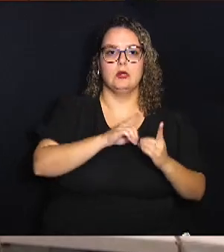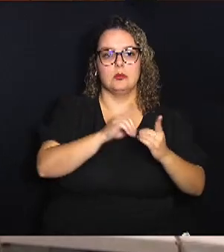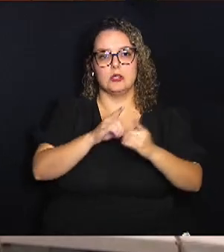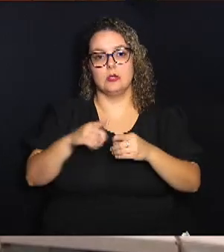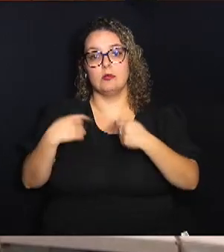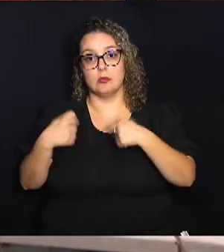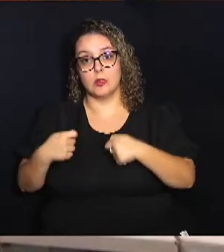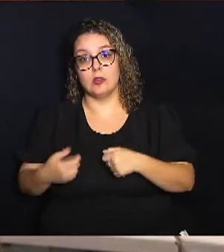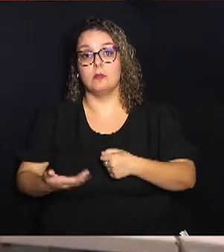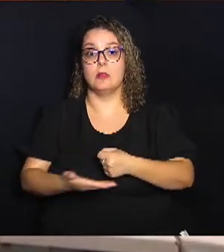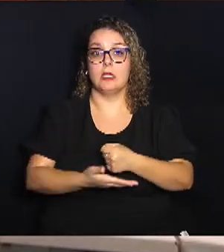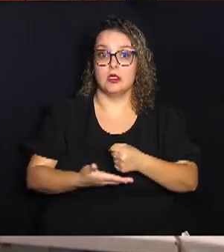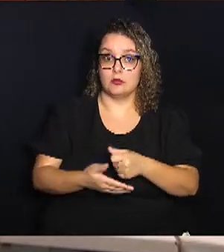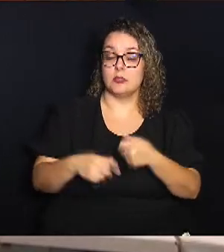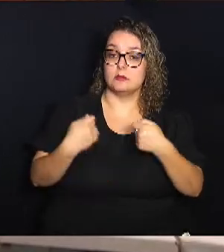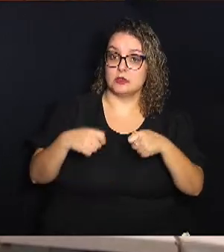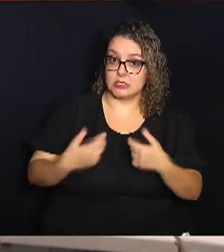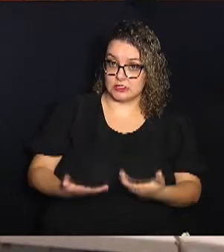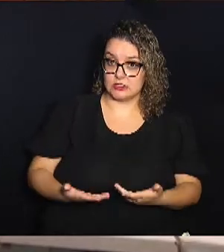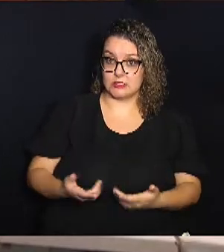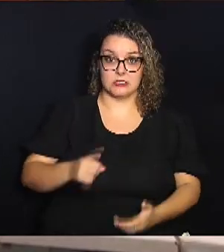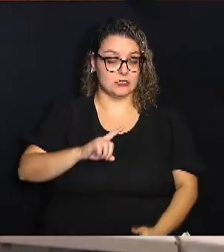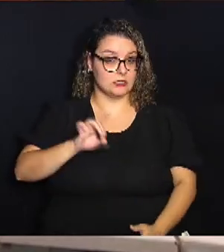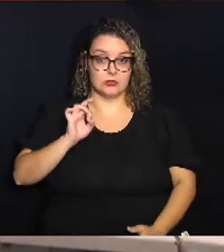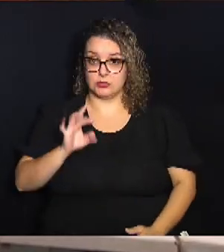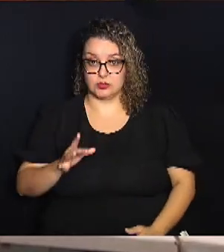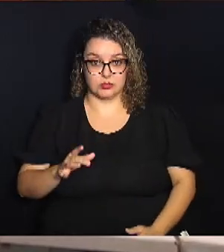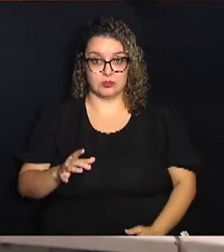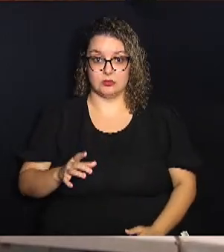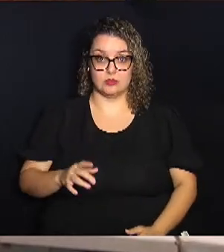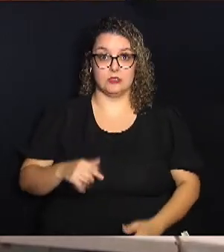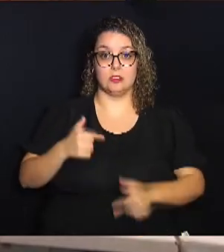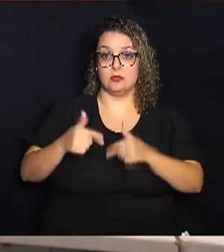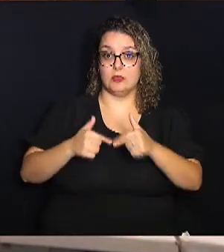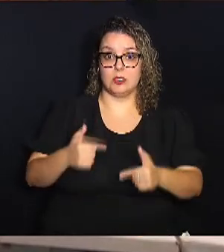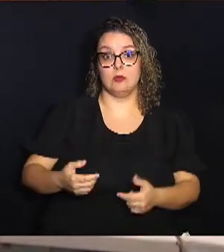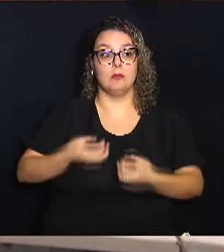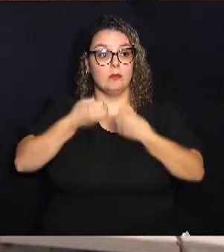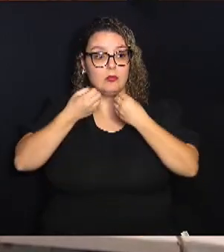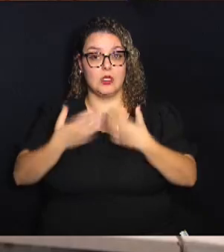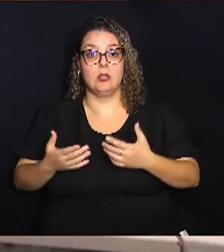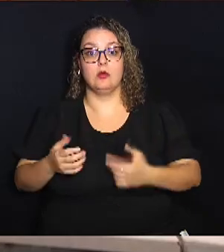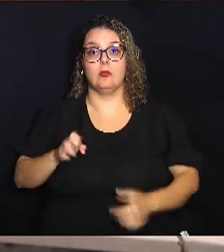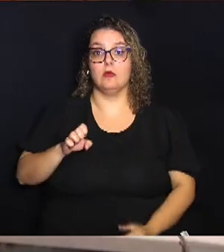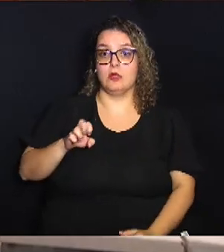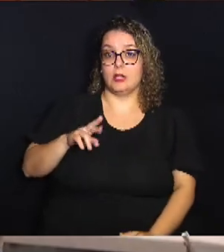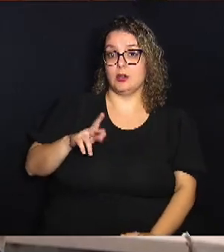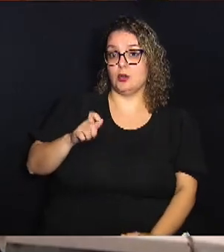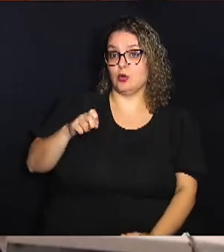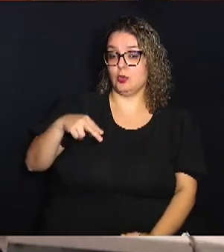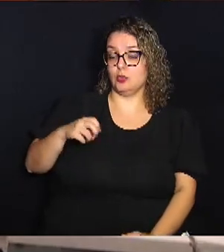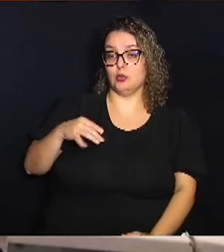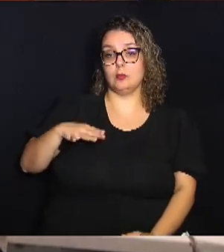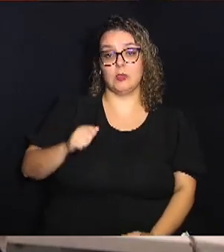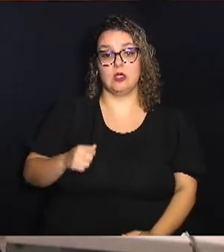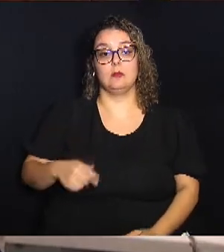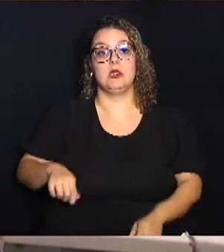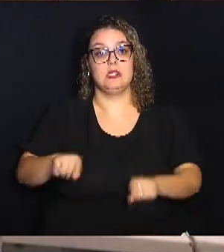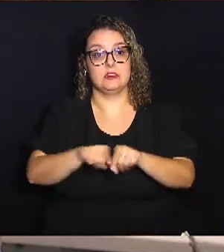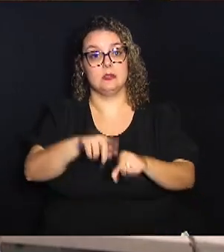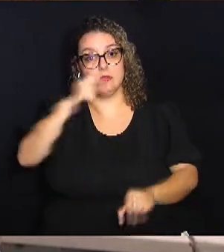necessidades básicas e necessárias, não só para que eles trabalhem bem, com ergonomia e tudo mais, mas para que a